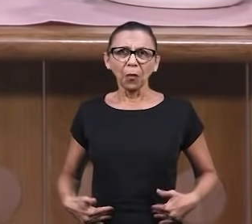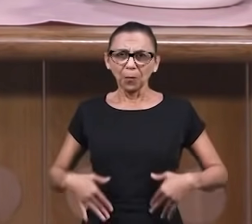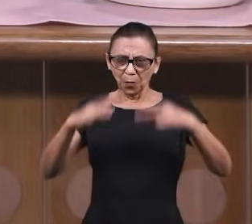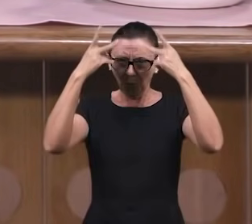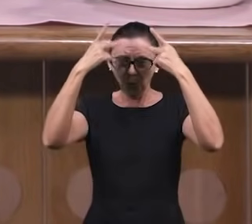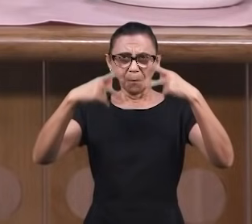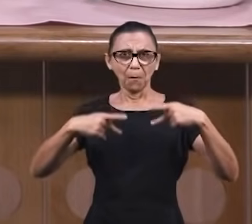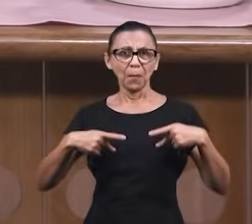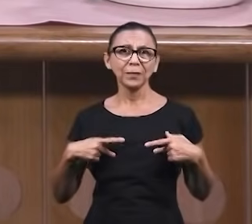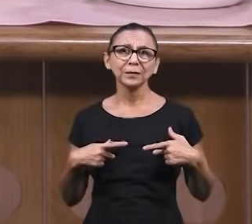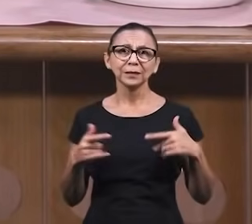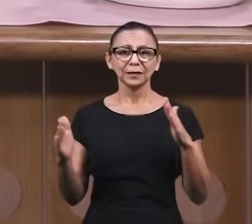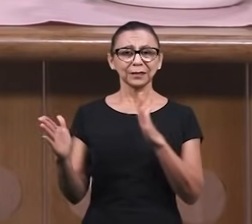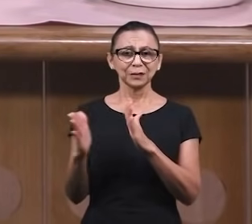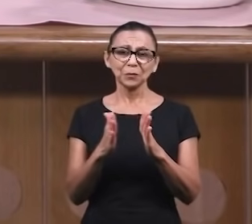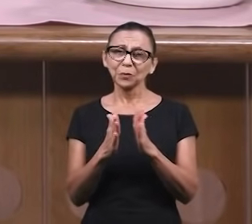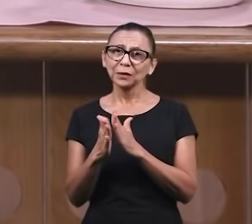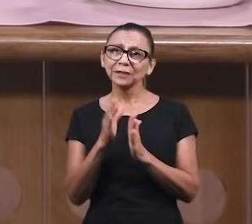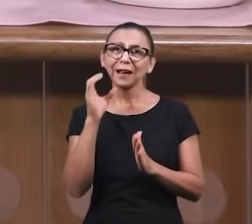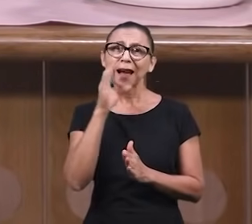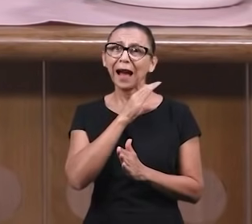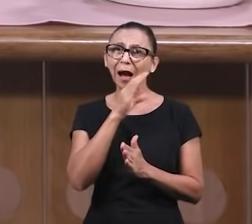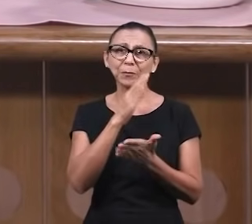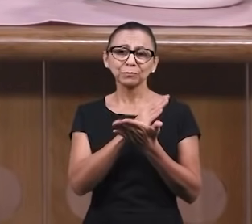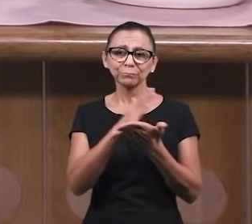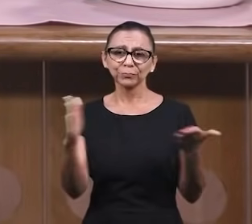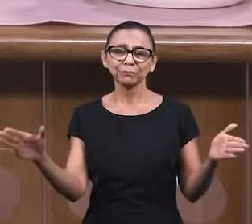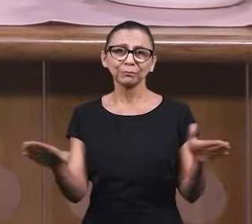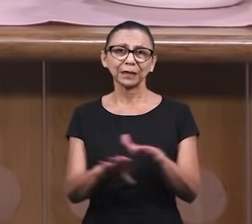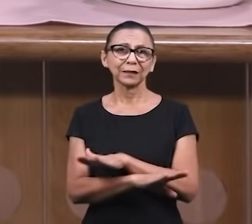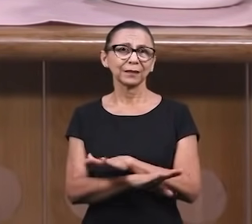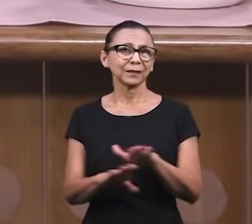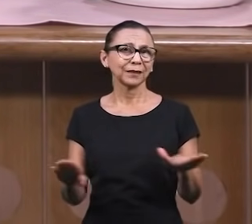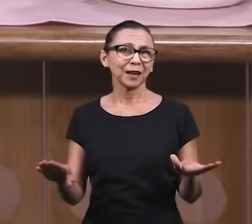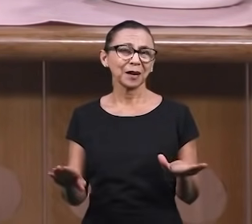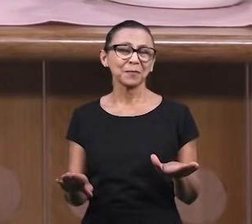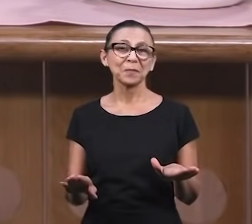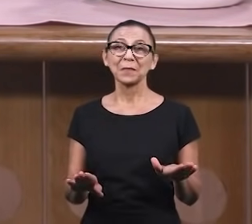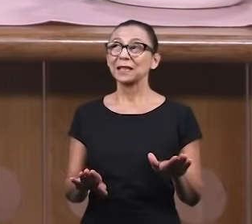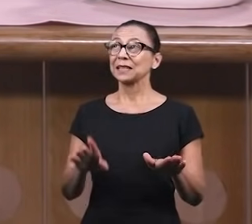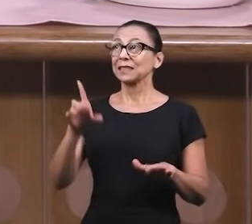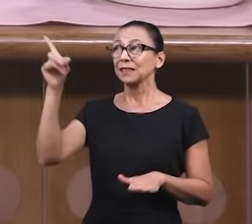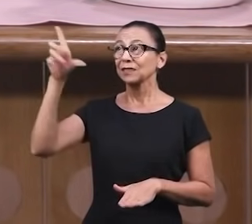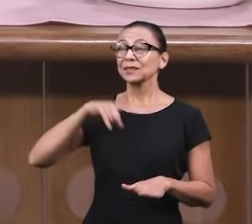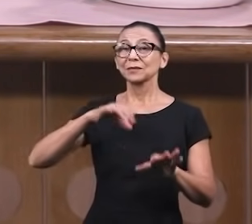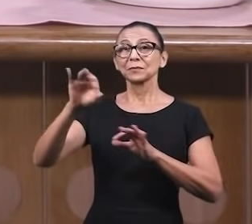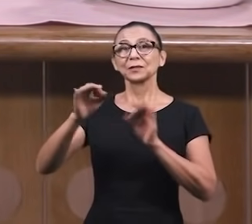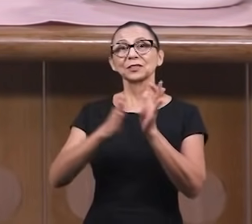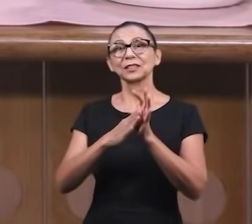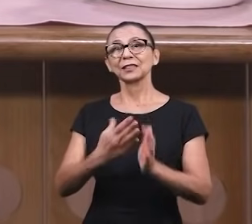ela é temporal, ela é muito curta, mas um projeto eterno de Deus é vida eterna.